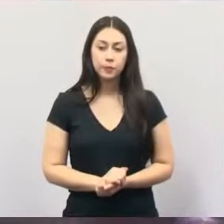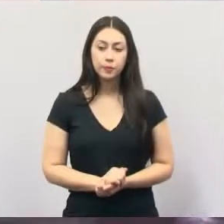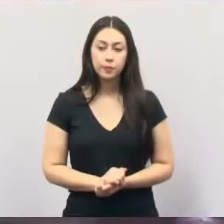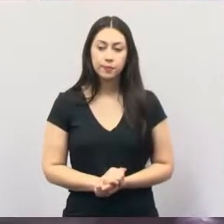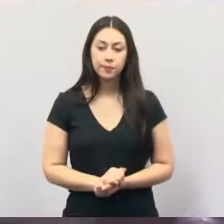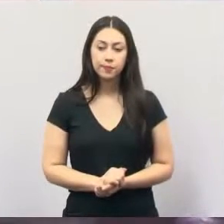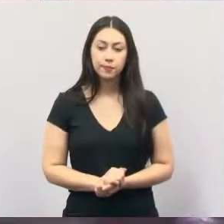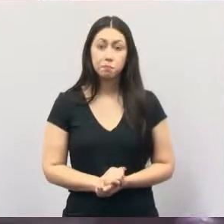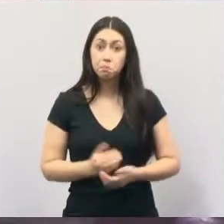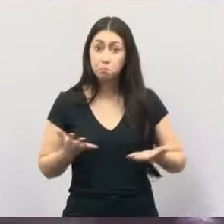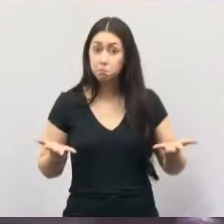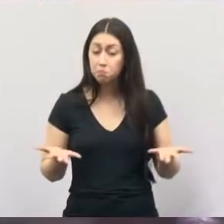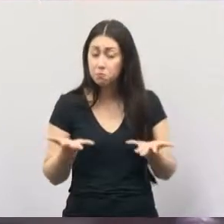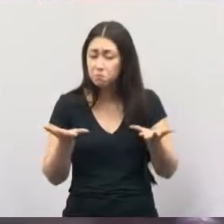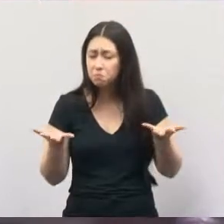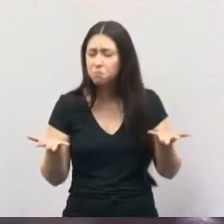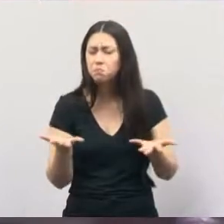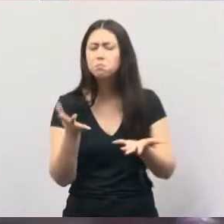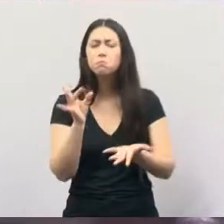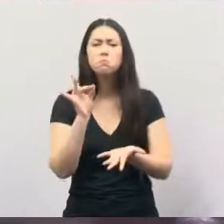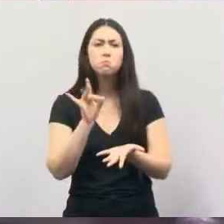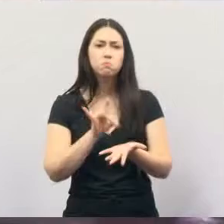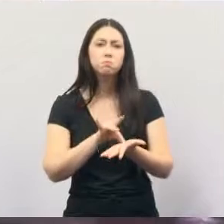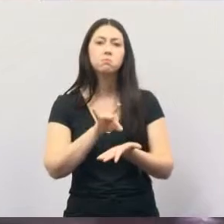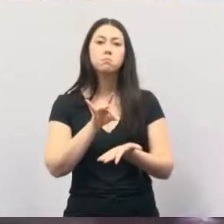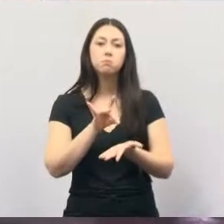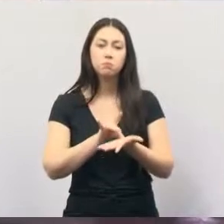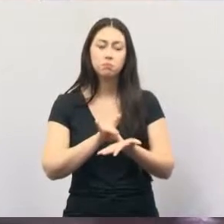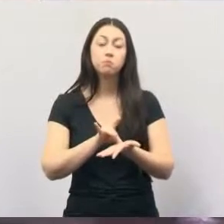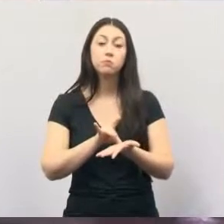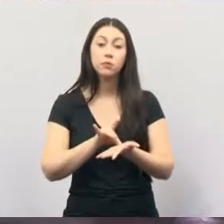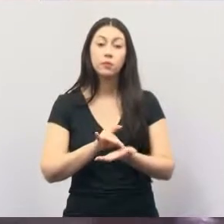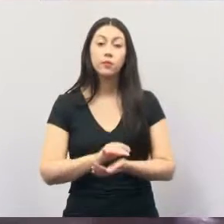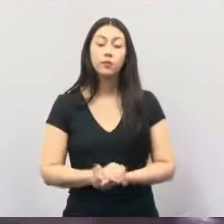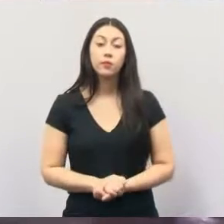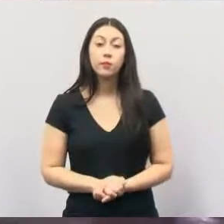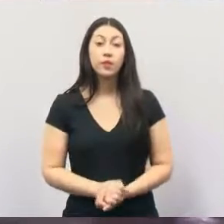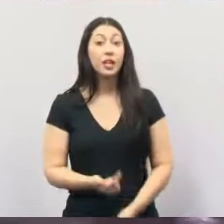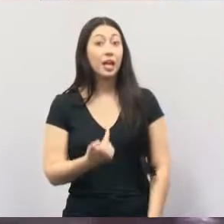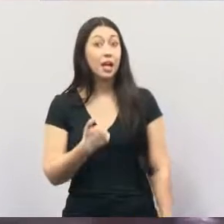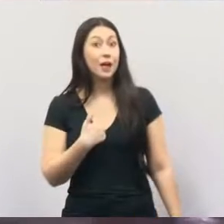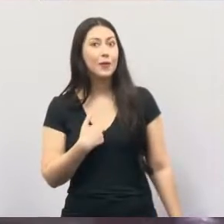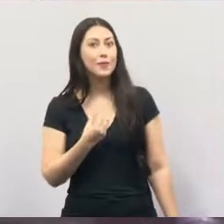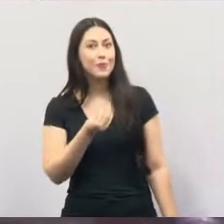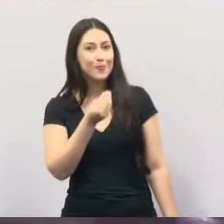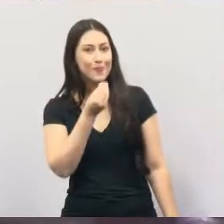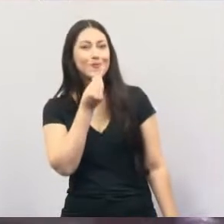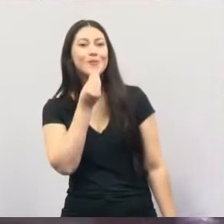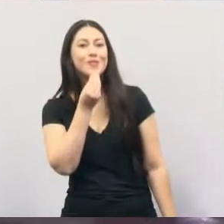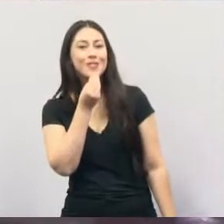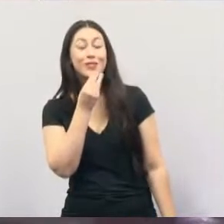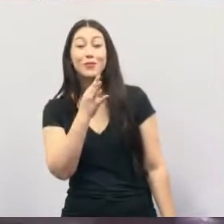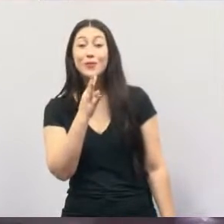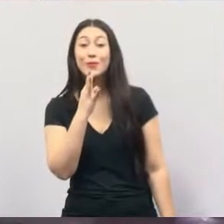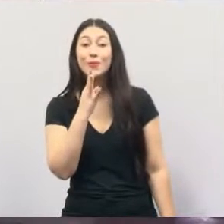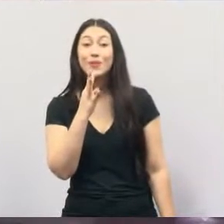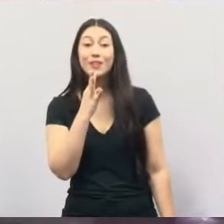É um incentivo muito grande. E eu tive o privilégio de conhecer o